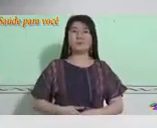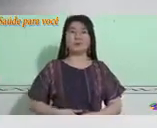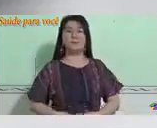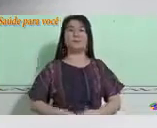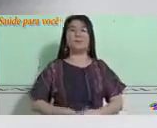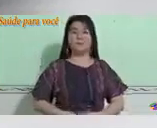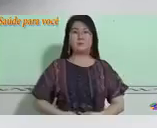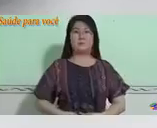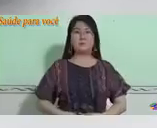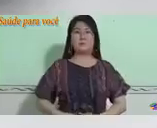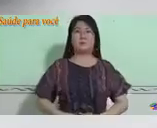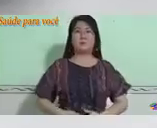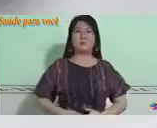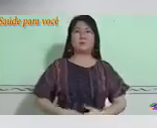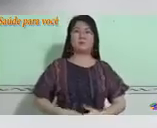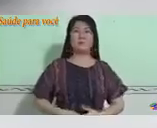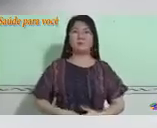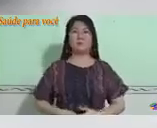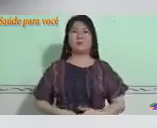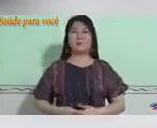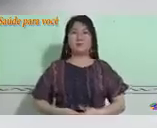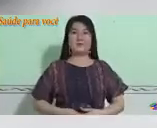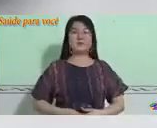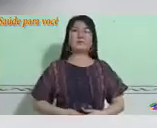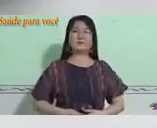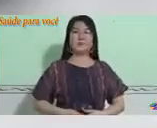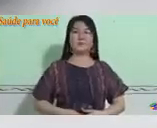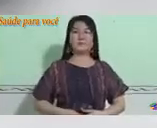membrana, como influenciam as funções que exerce.